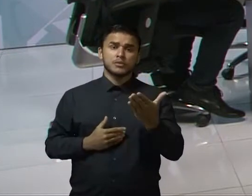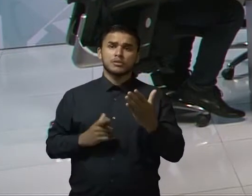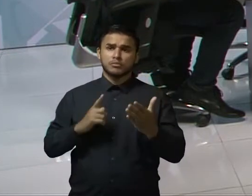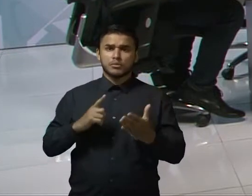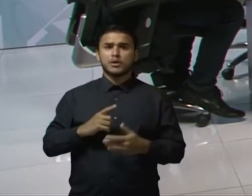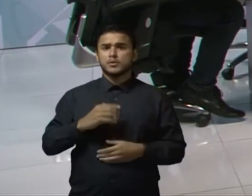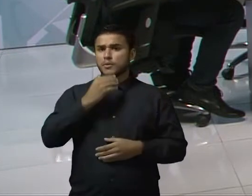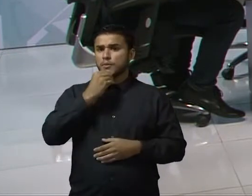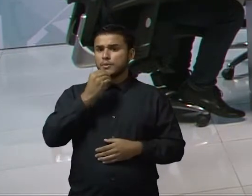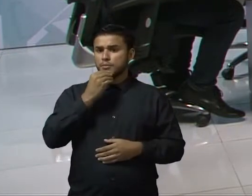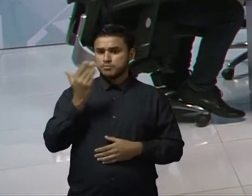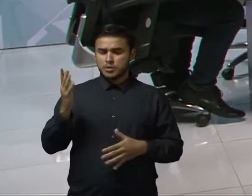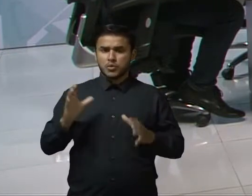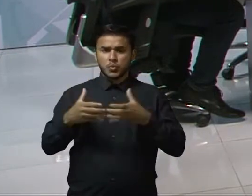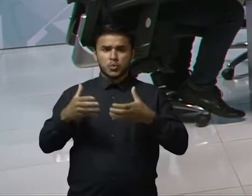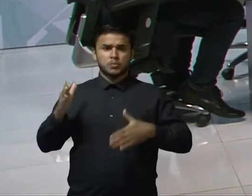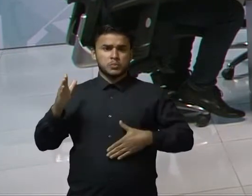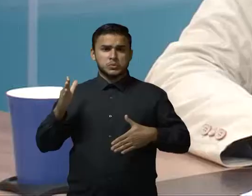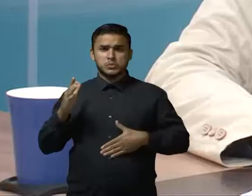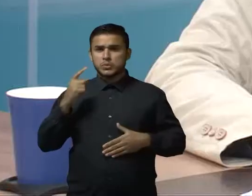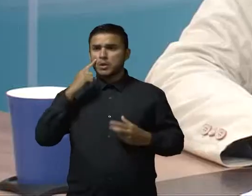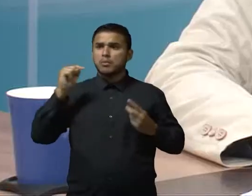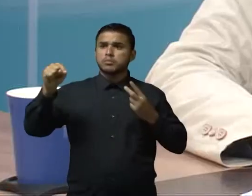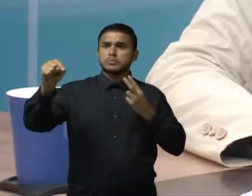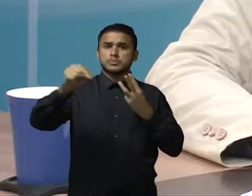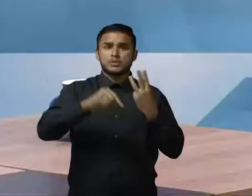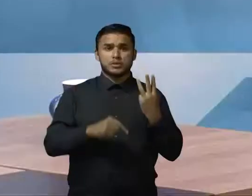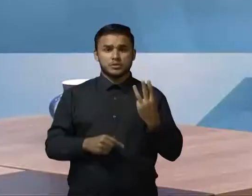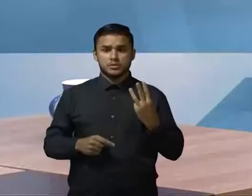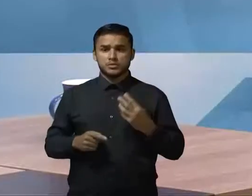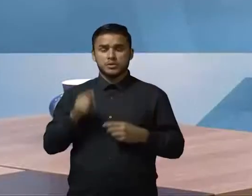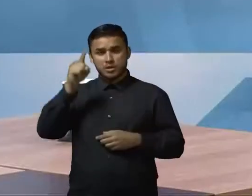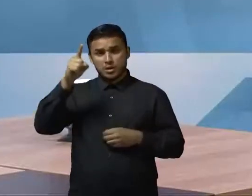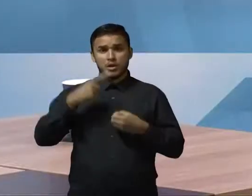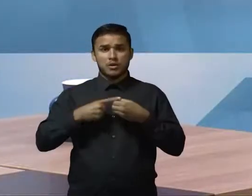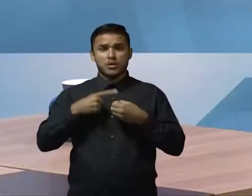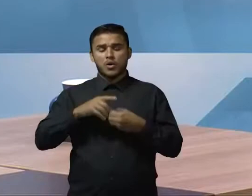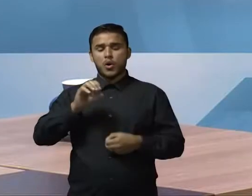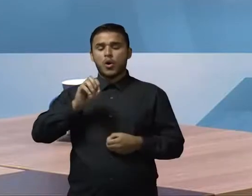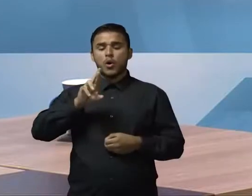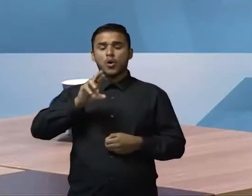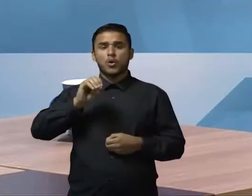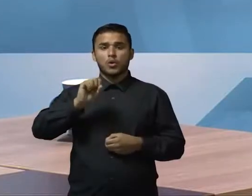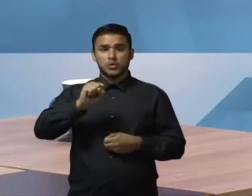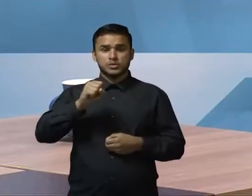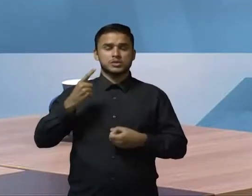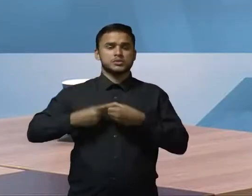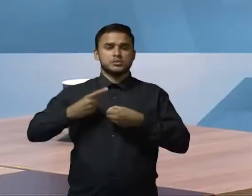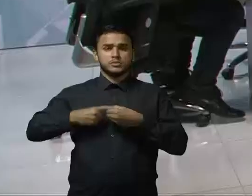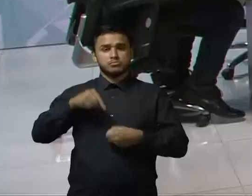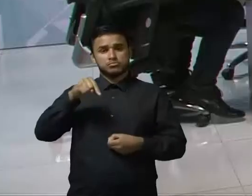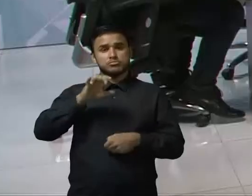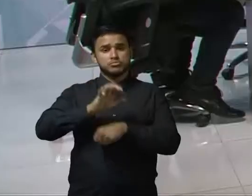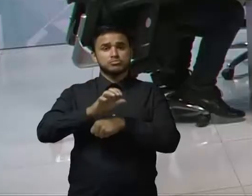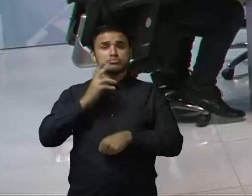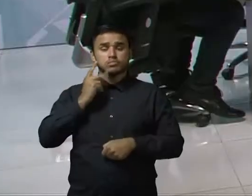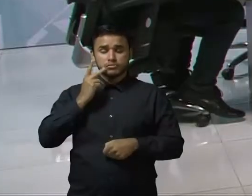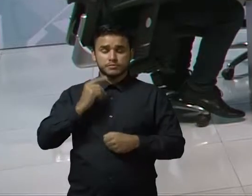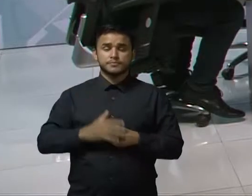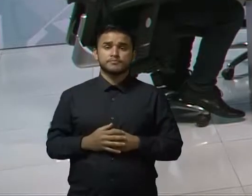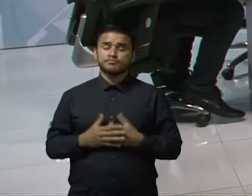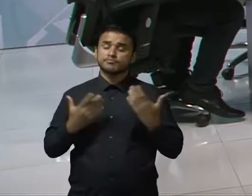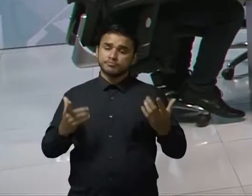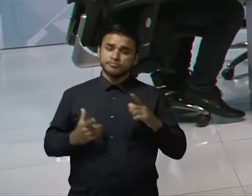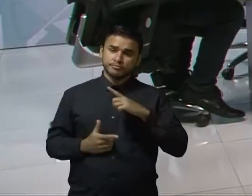eles, foi agora recentemente. Você se refere ao caso de Oroz? Ao caso de Oroz, né? Então nós cessamos